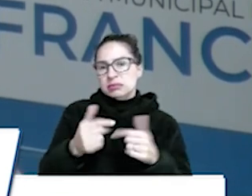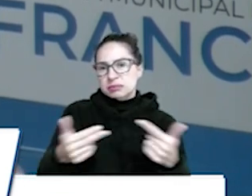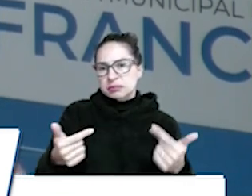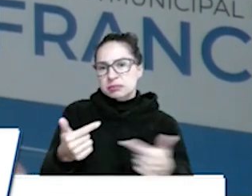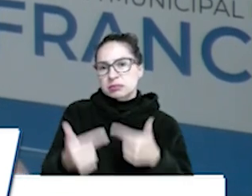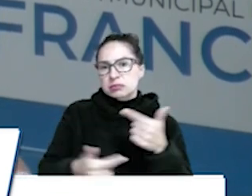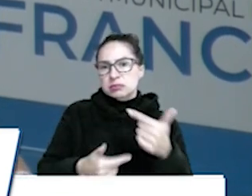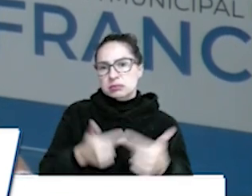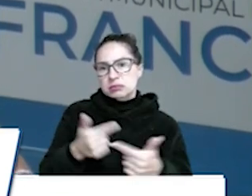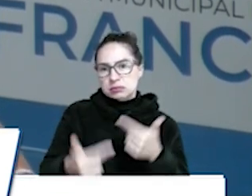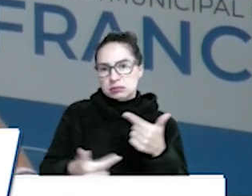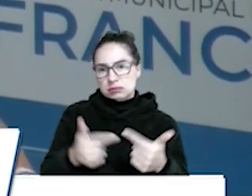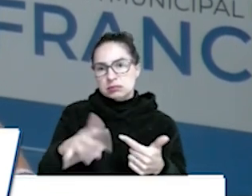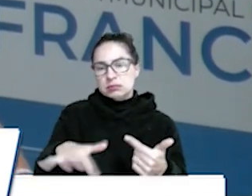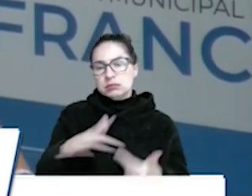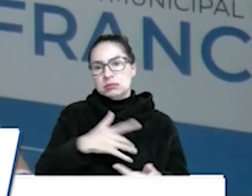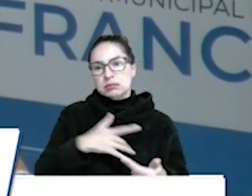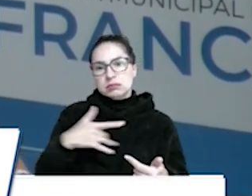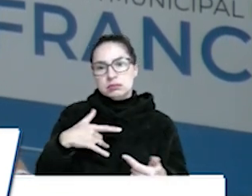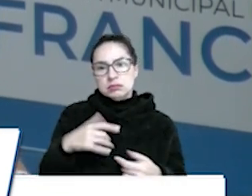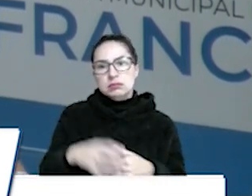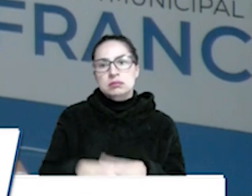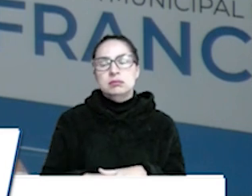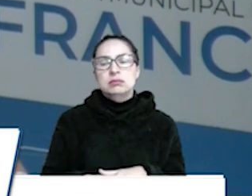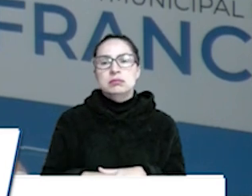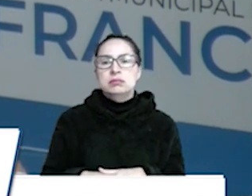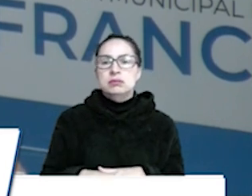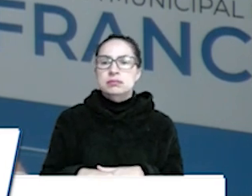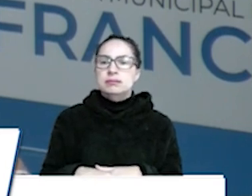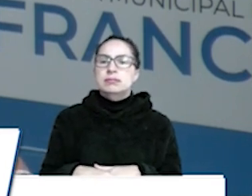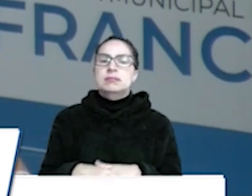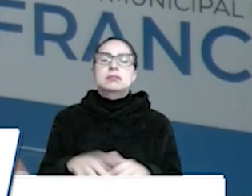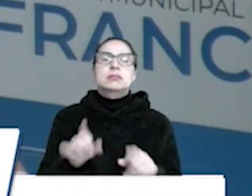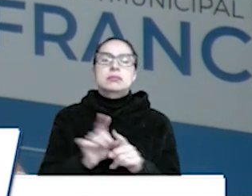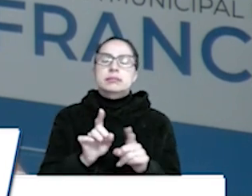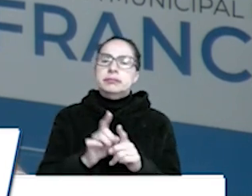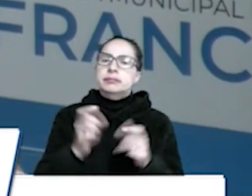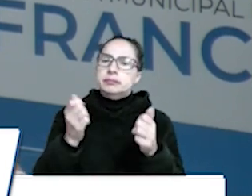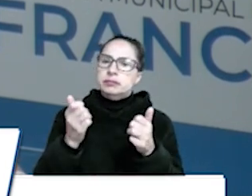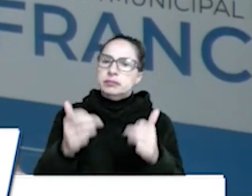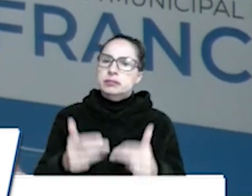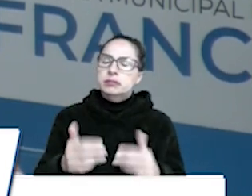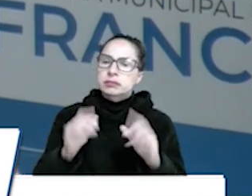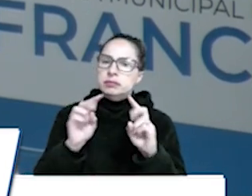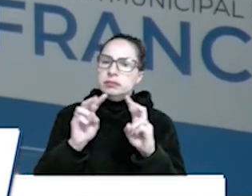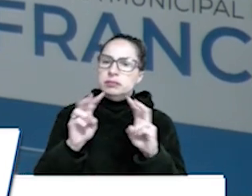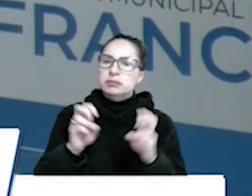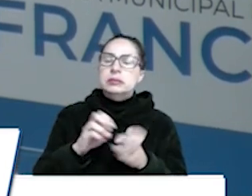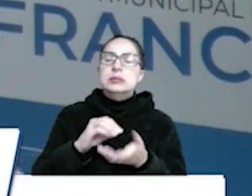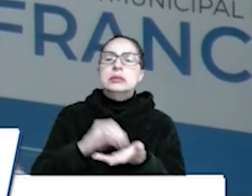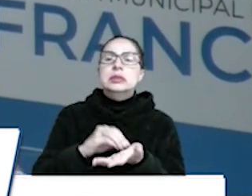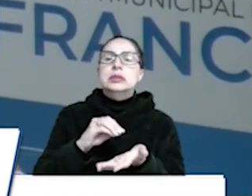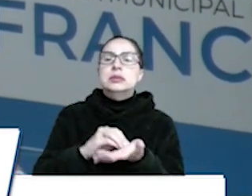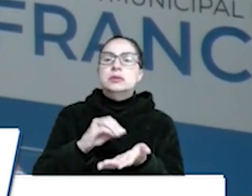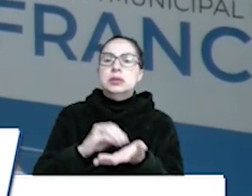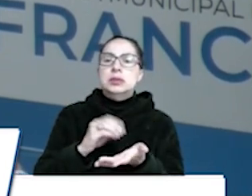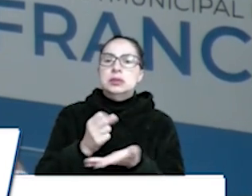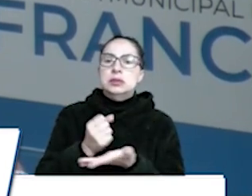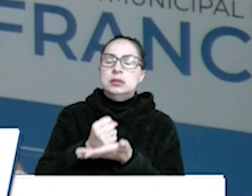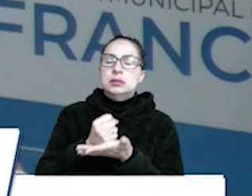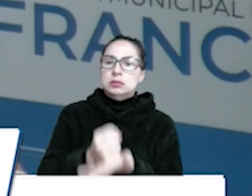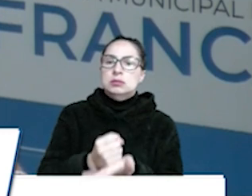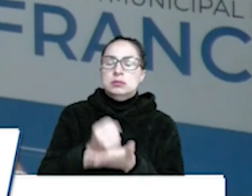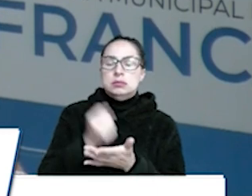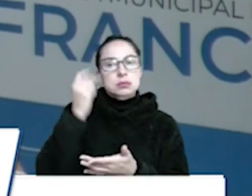da saúde. Foi mencionado também a falta, né, do apoio psicológico